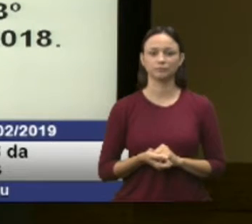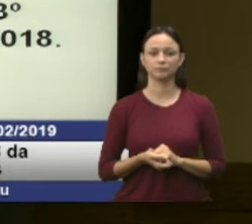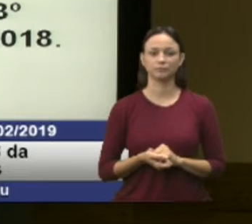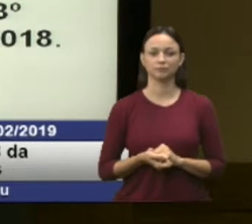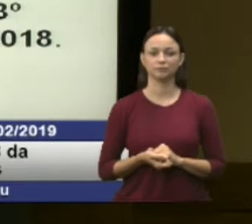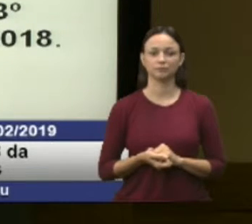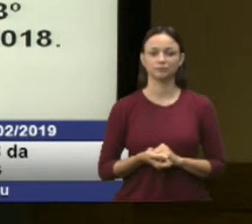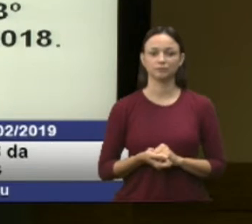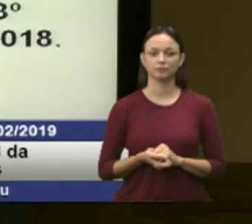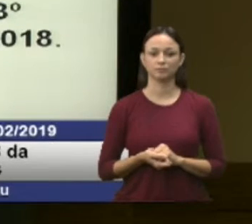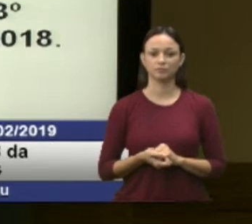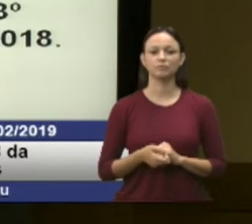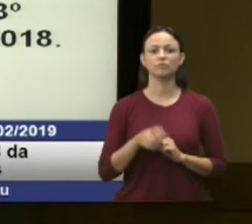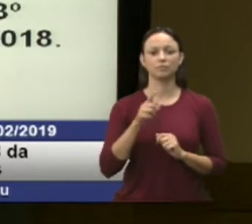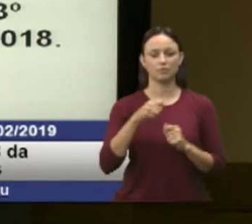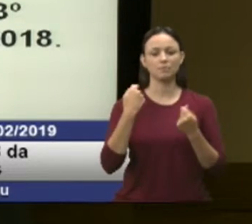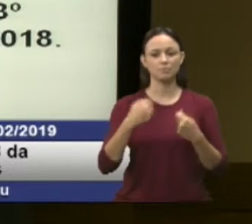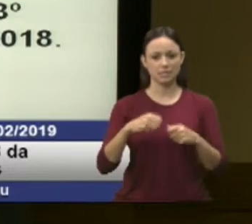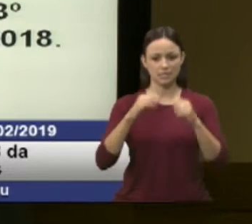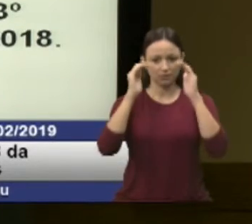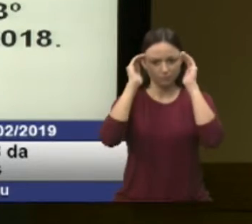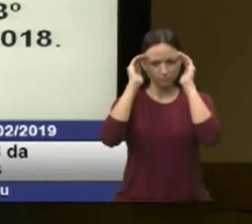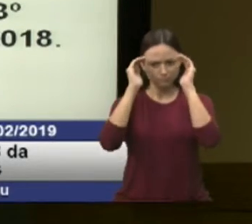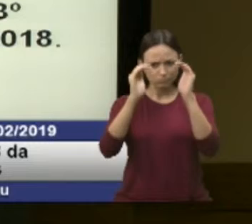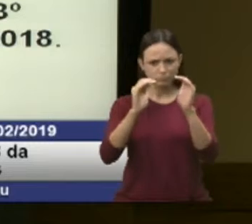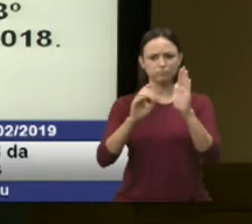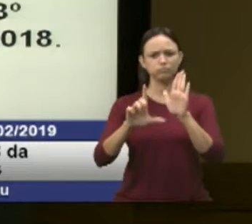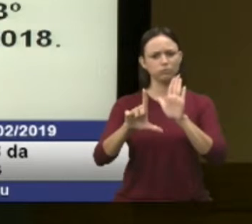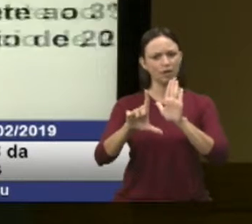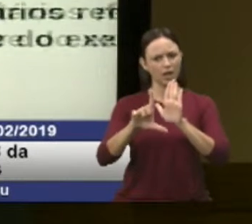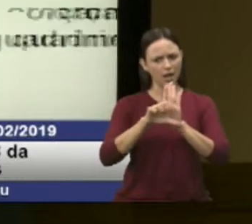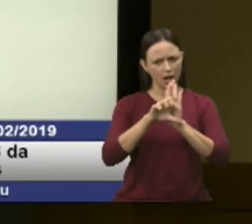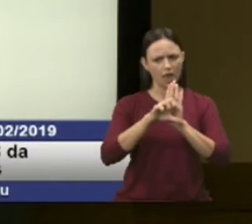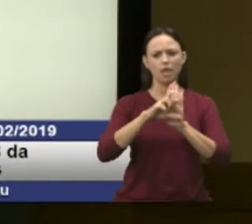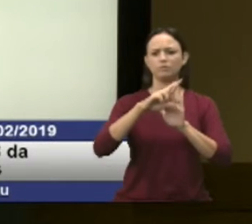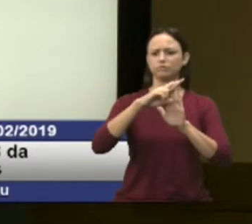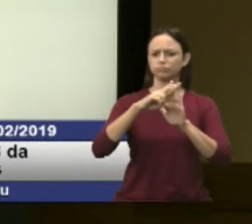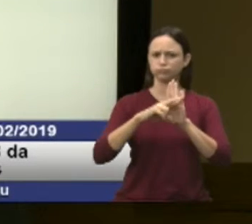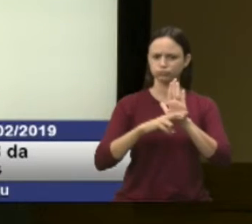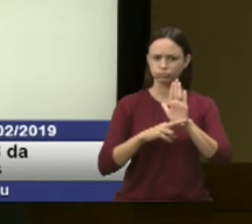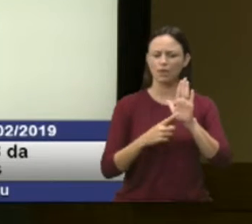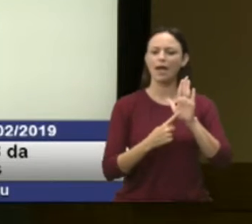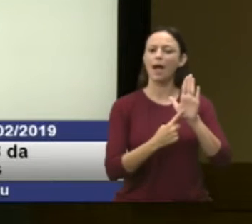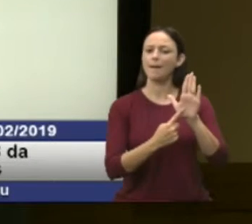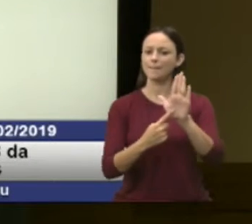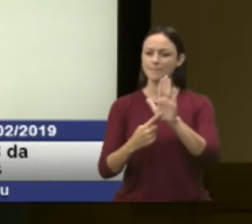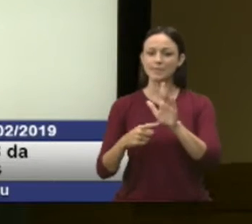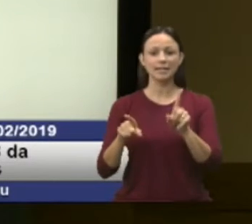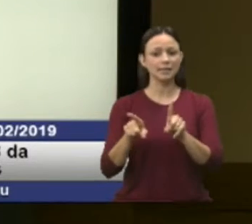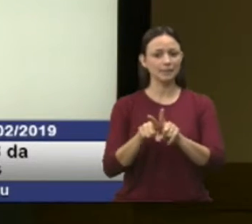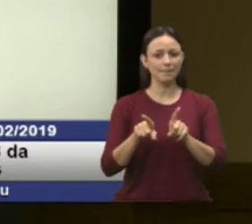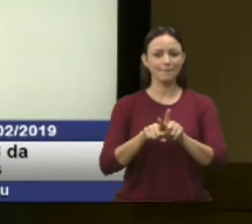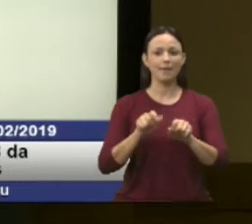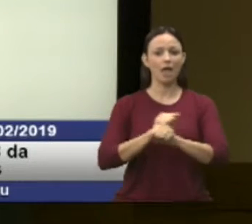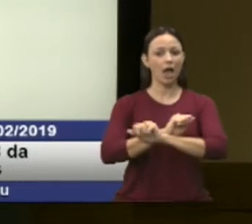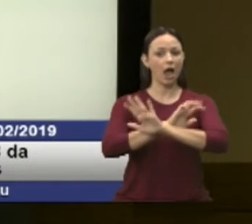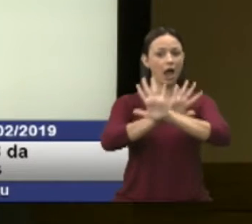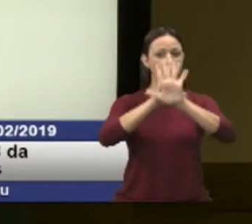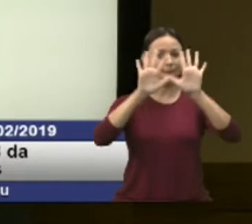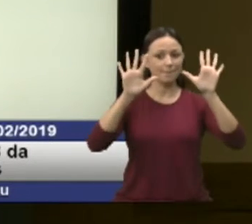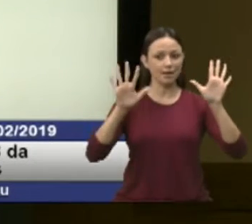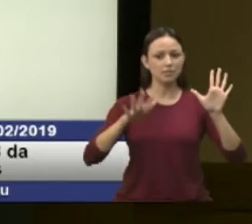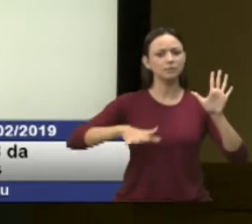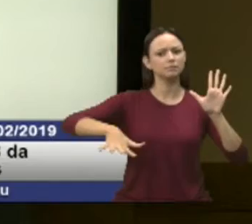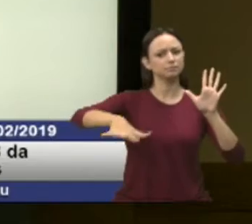faz com que sejam cumpridas as leis regimentais de apresentação e transparência da